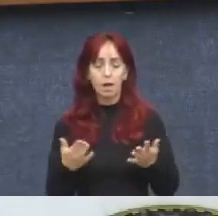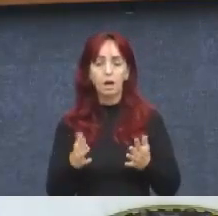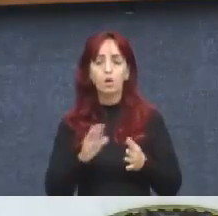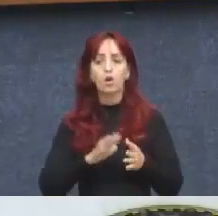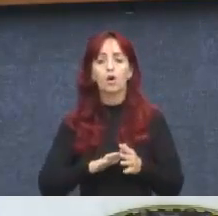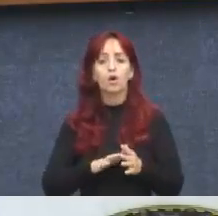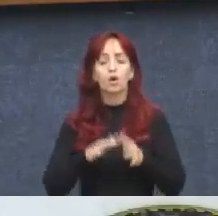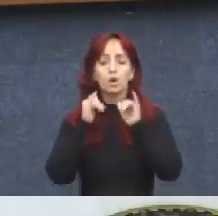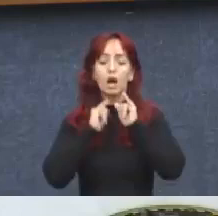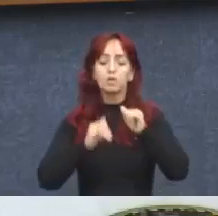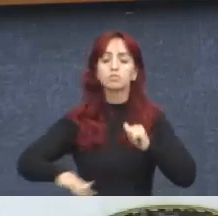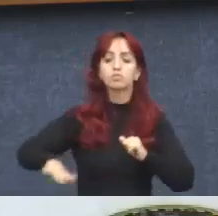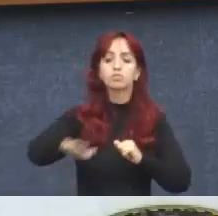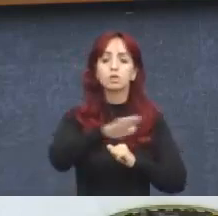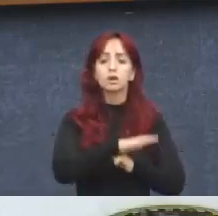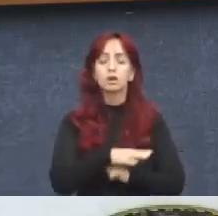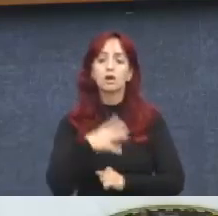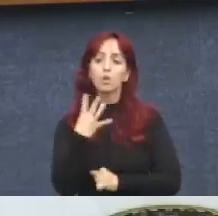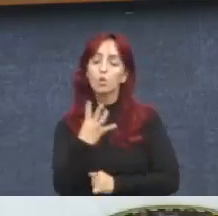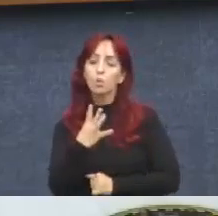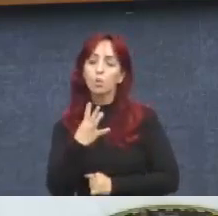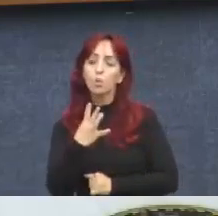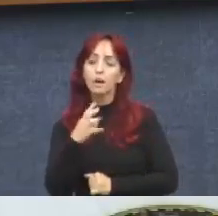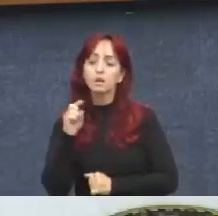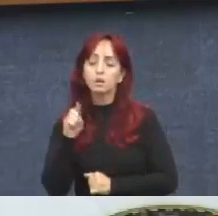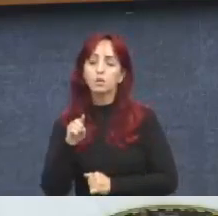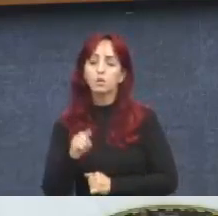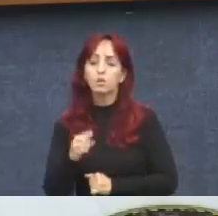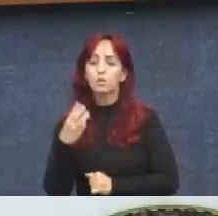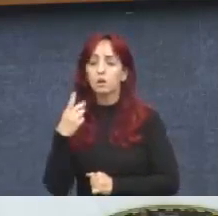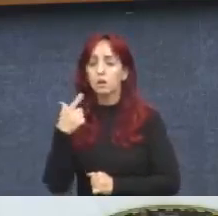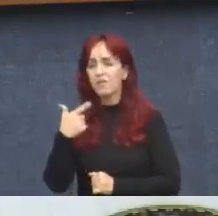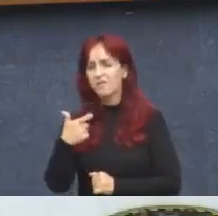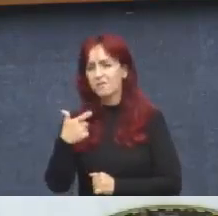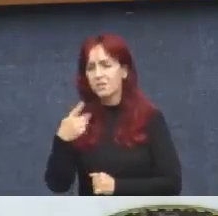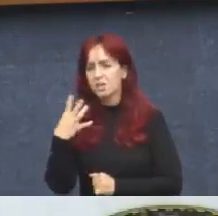expediente. 16:23.